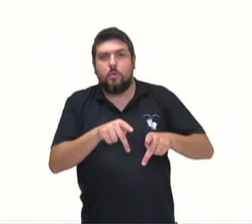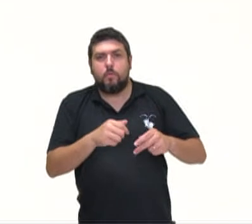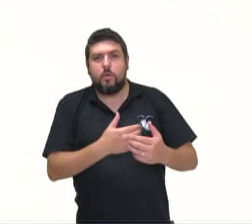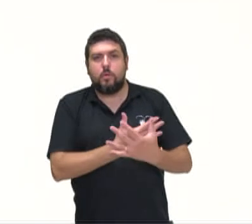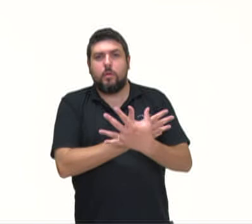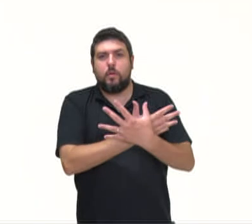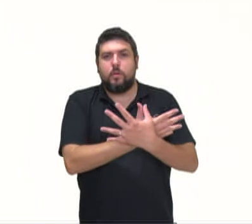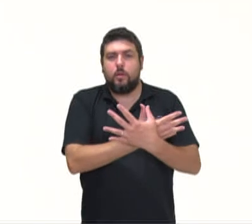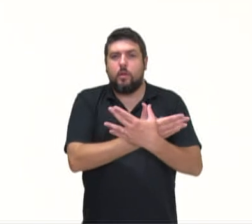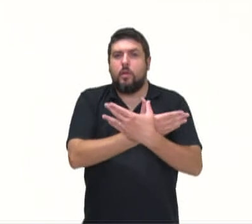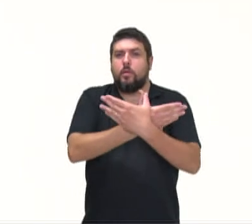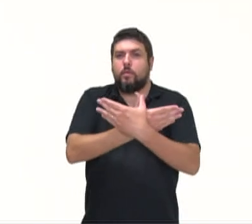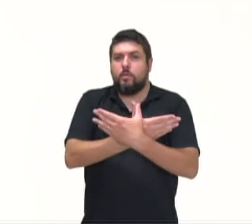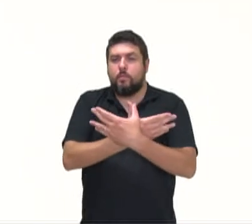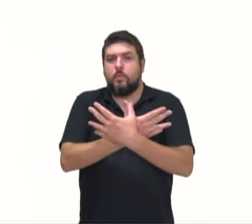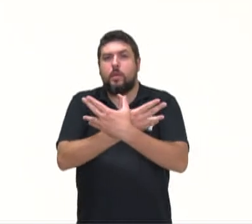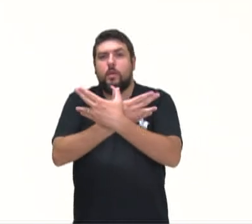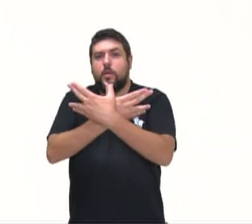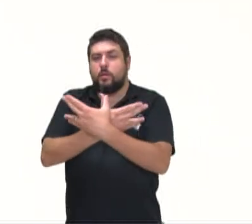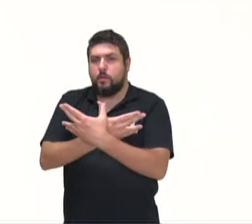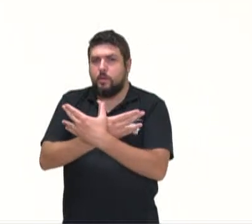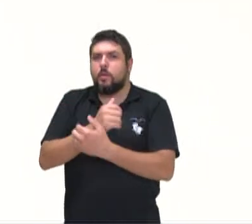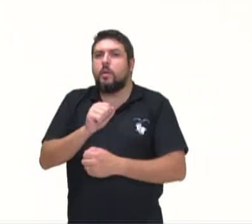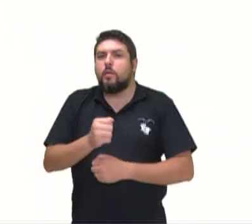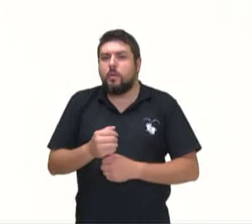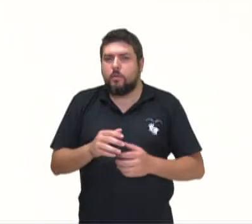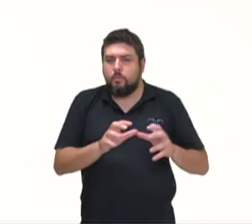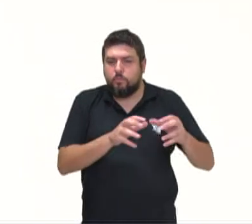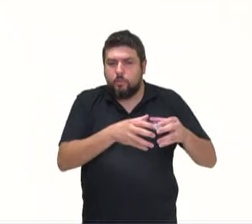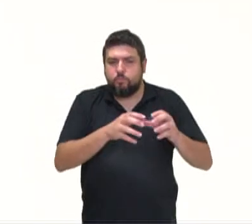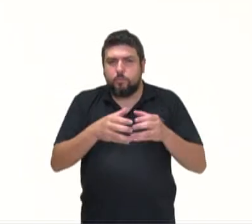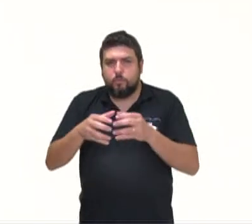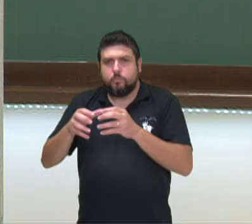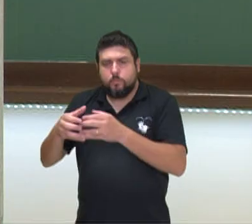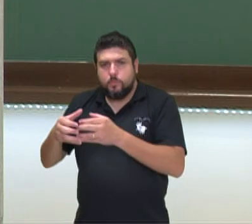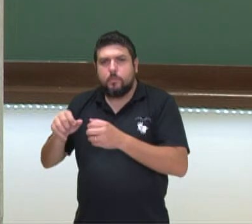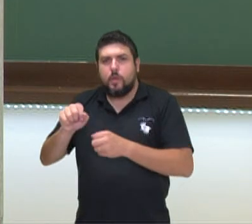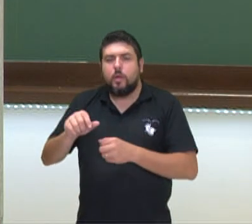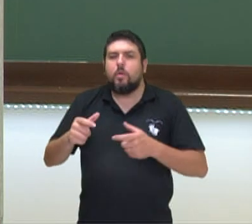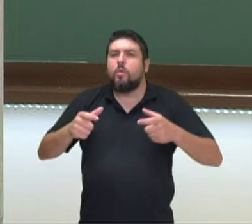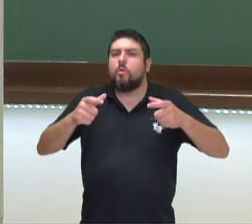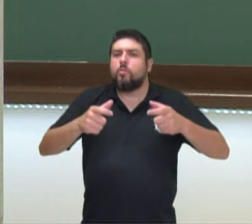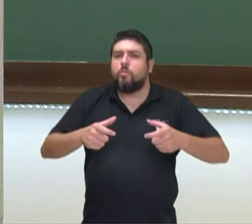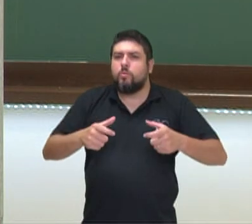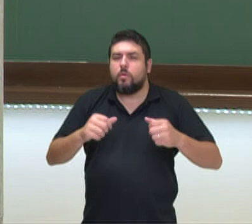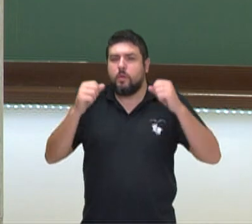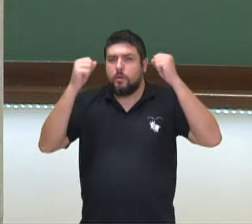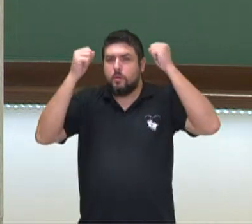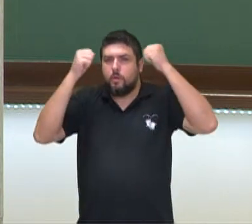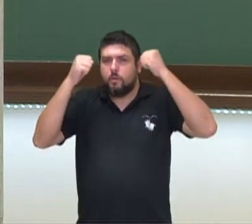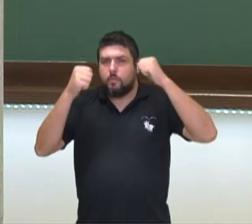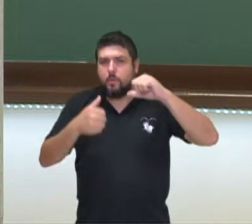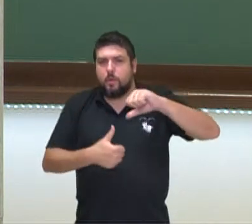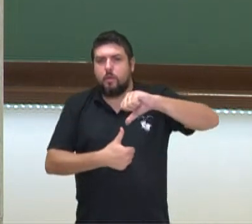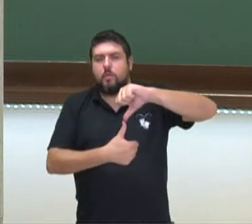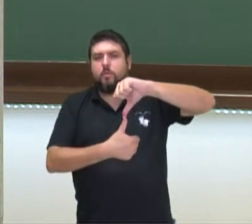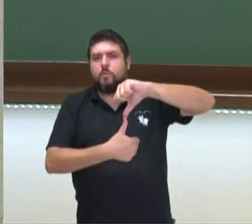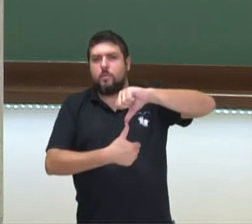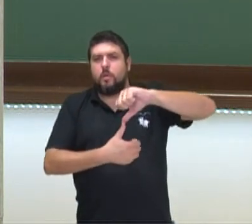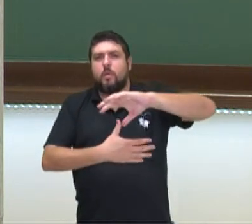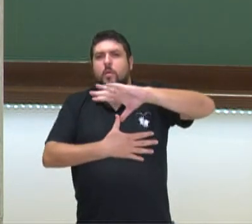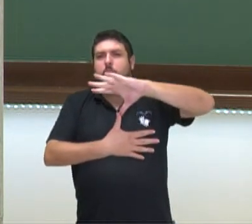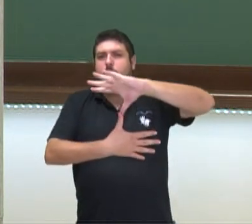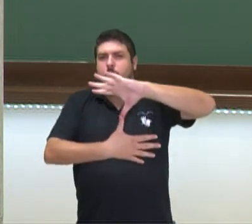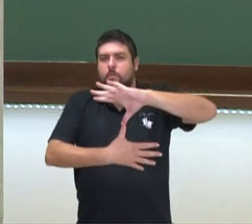grandes civilizações do continente americano, né? Ali na região sul do México, América Central, os povos